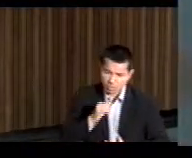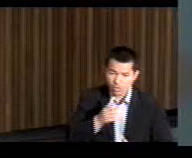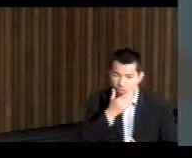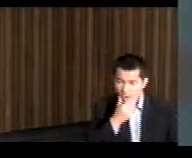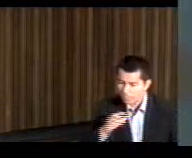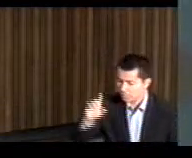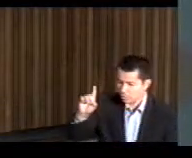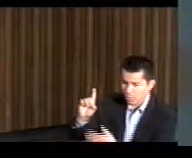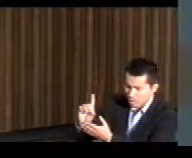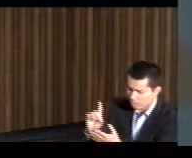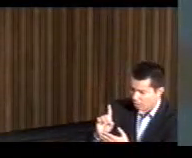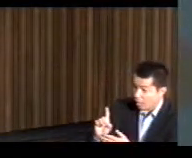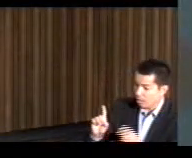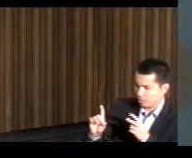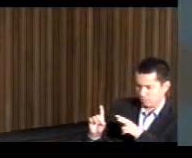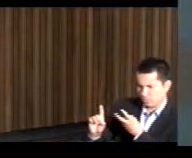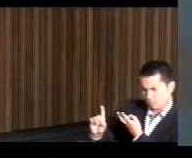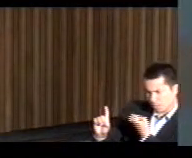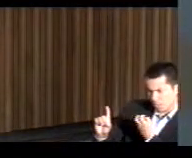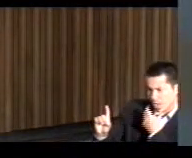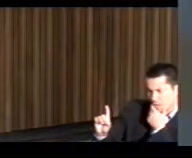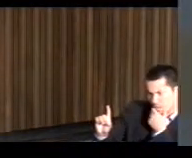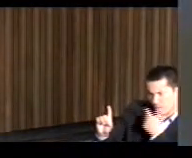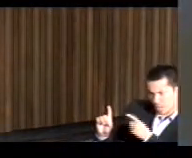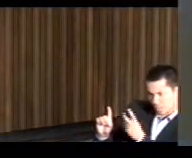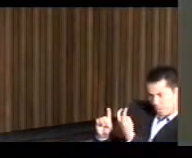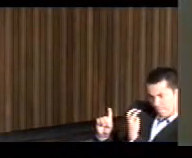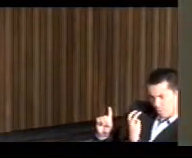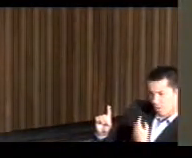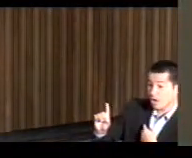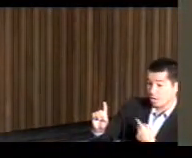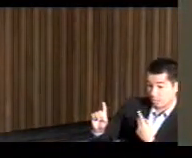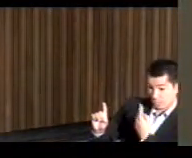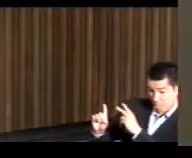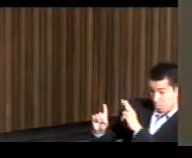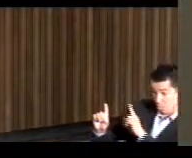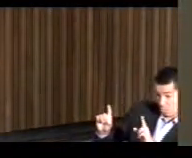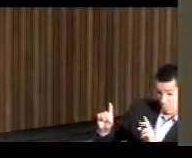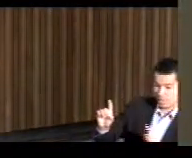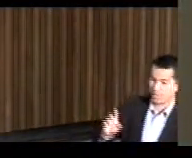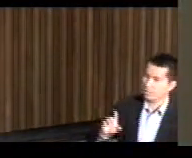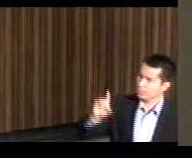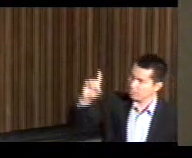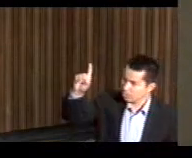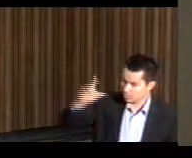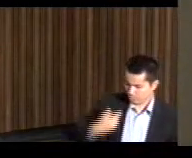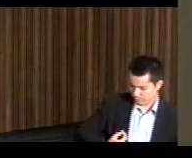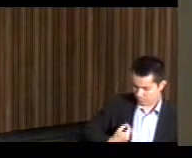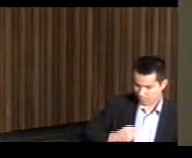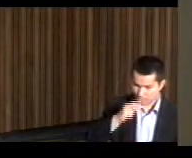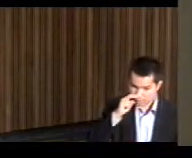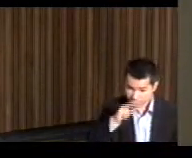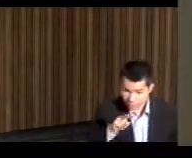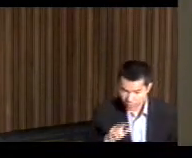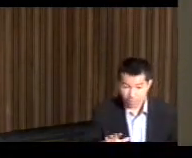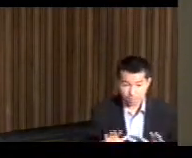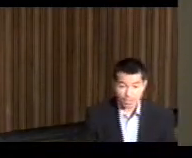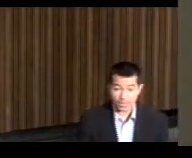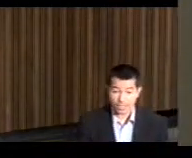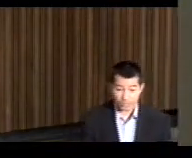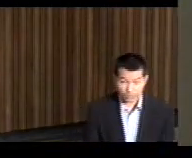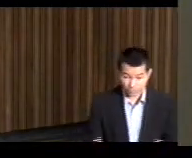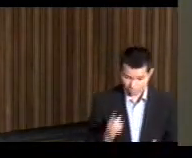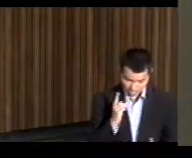isso. O que eu percebi da sua pessoa foi isso. Mas aqui não. Aqui Deus se